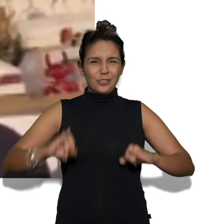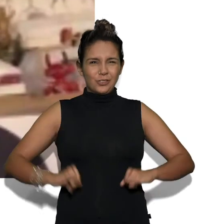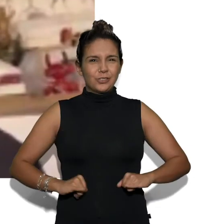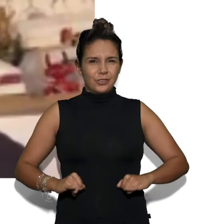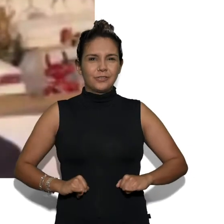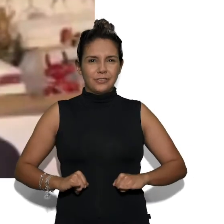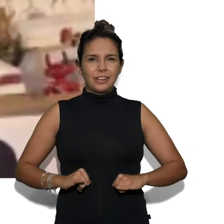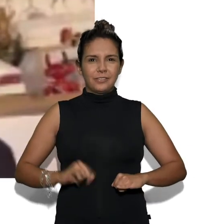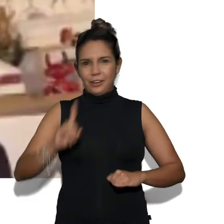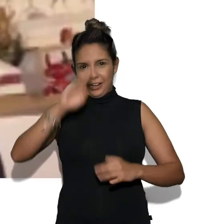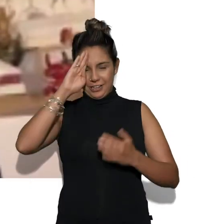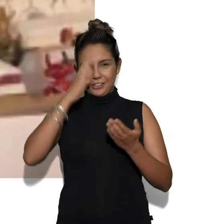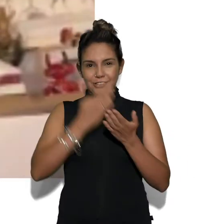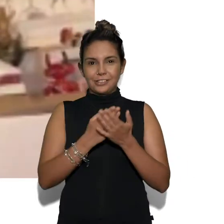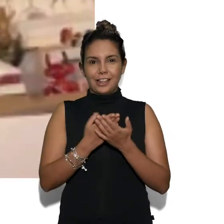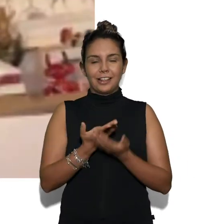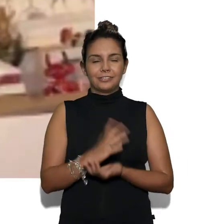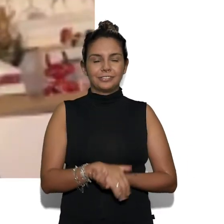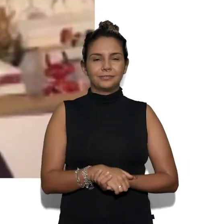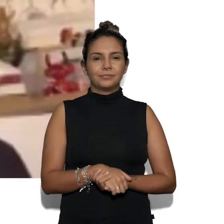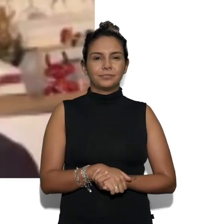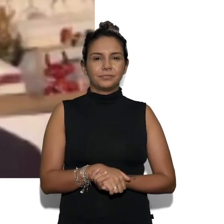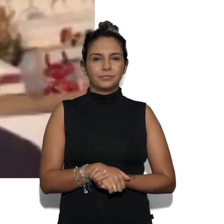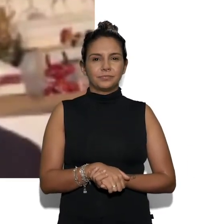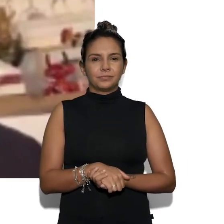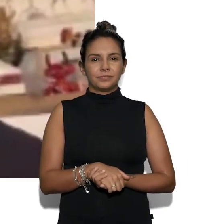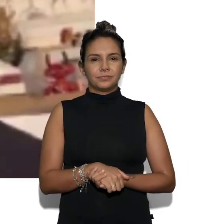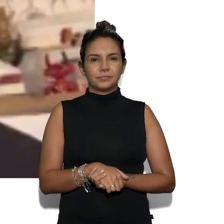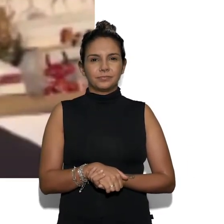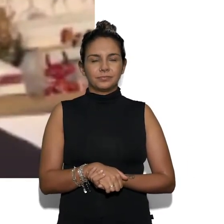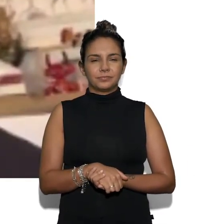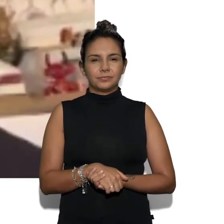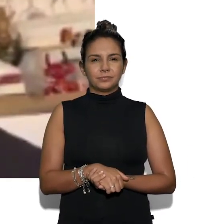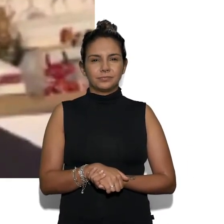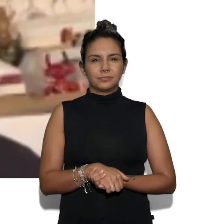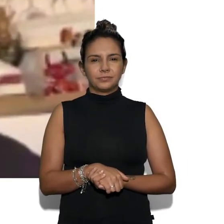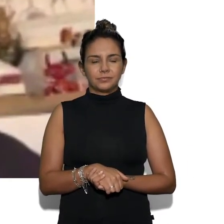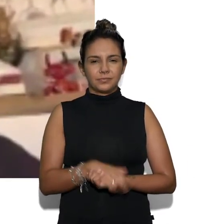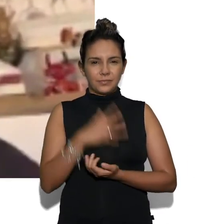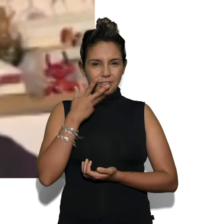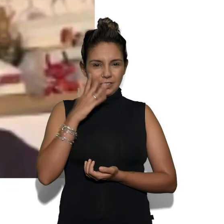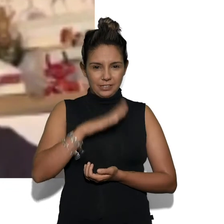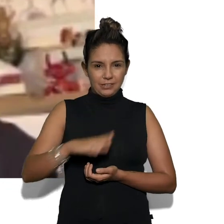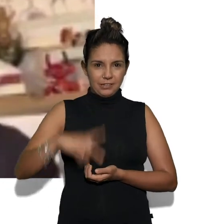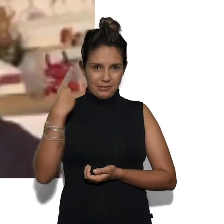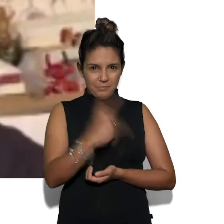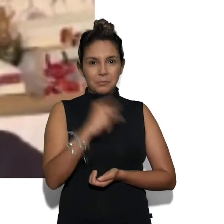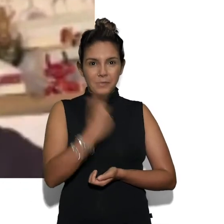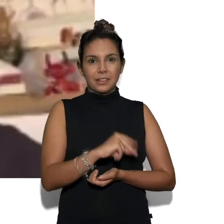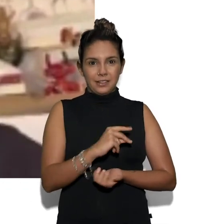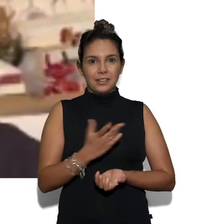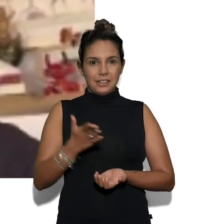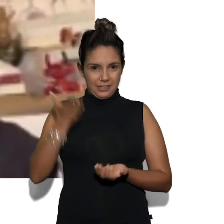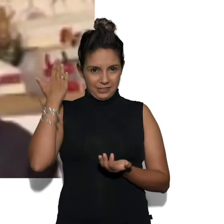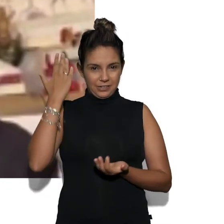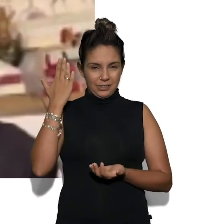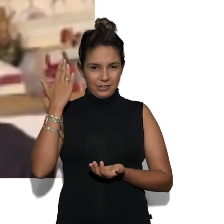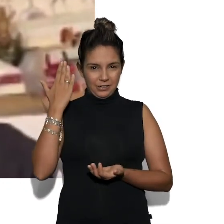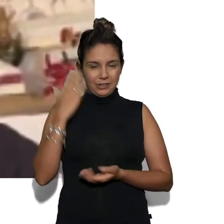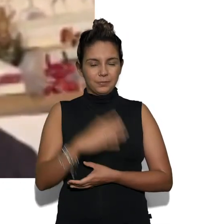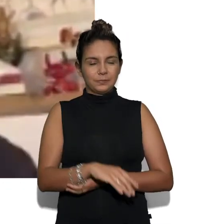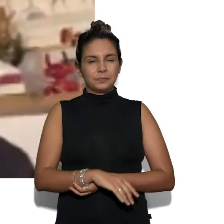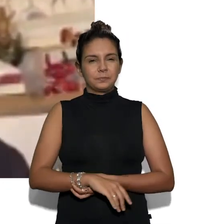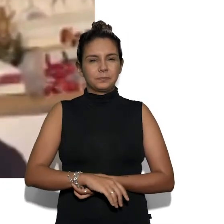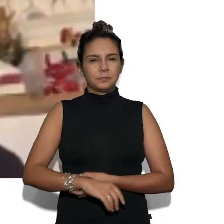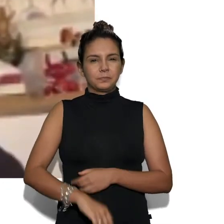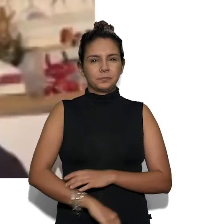pouco inacreditável, não é? Que há tão poucos anos as crianças ainda fossem educadas desta